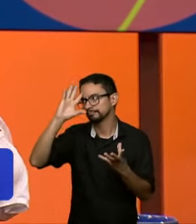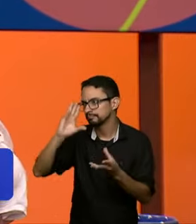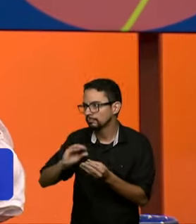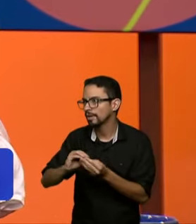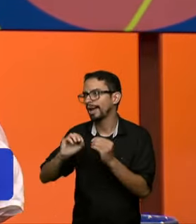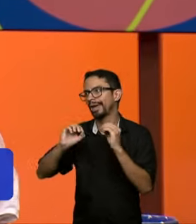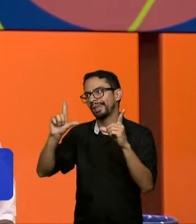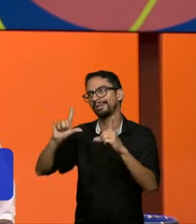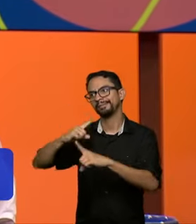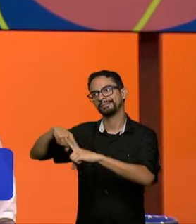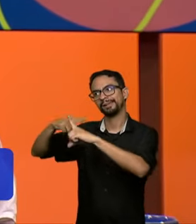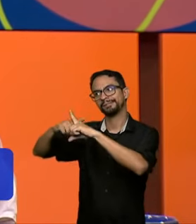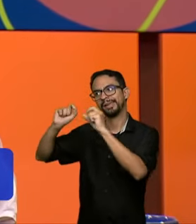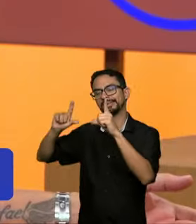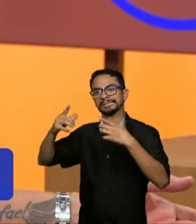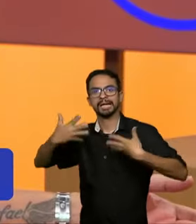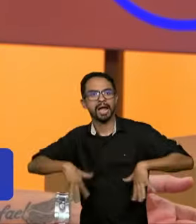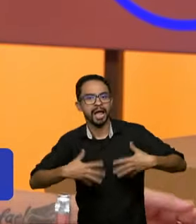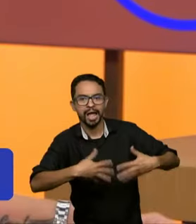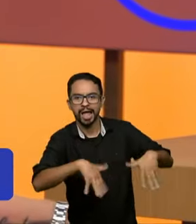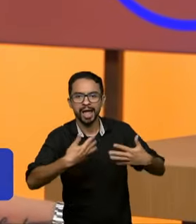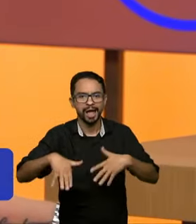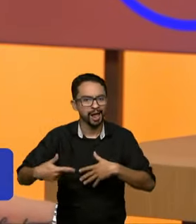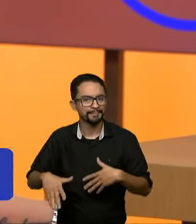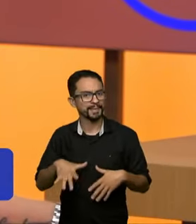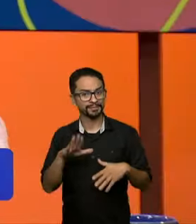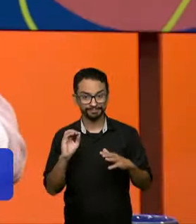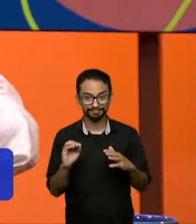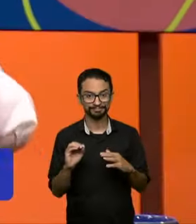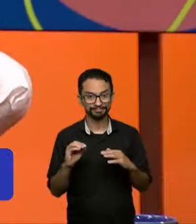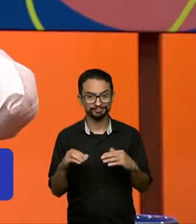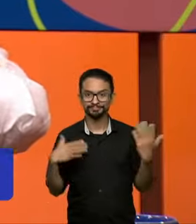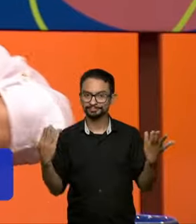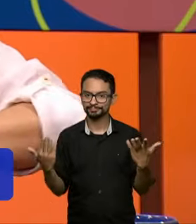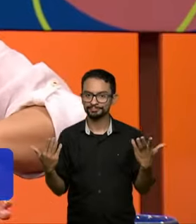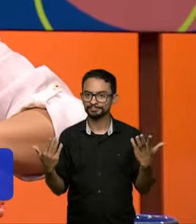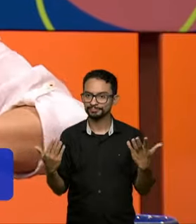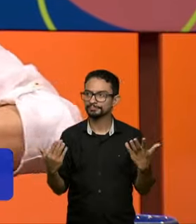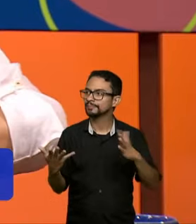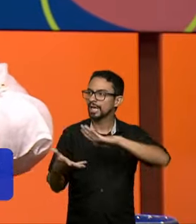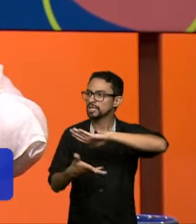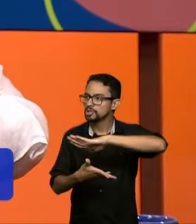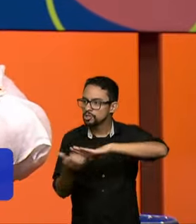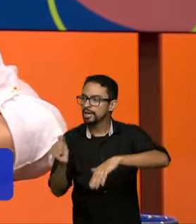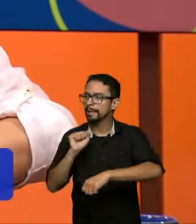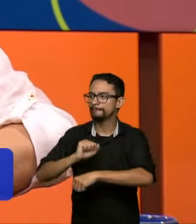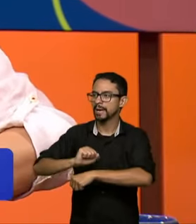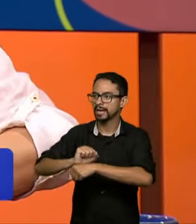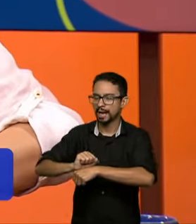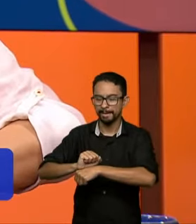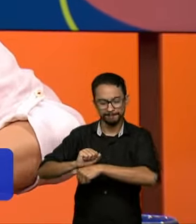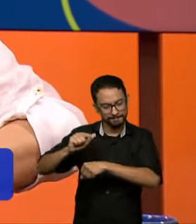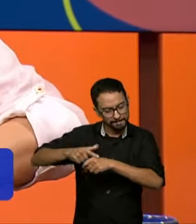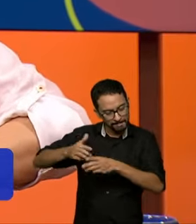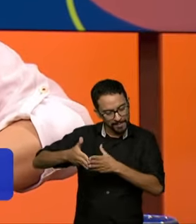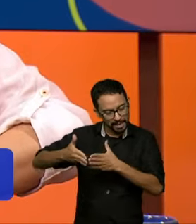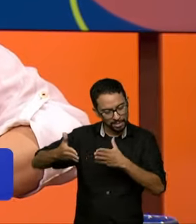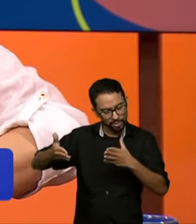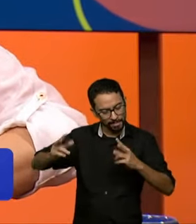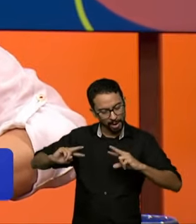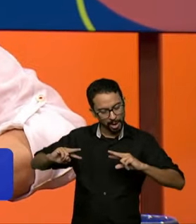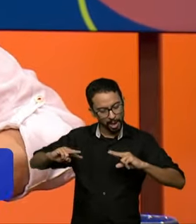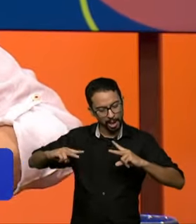alerta vezes alerta é igual pânico. É lógico, claro, óbvio. Né? E aí eu falo, tira enquanto você está nesse momento de transição, que é muita coisa